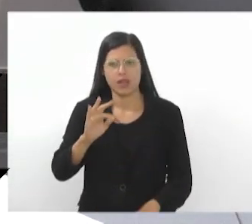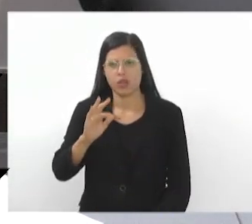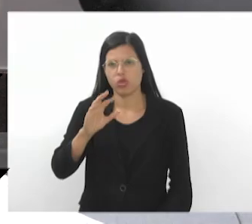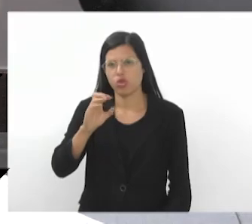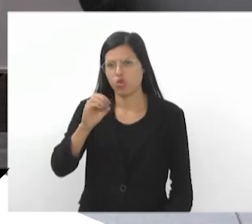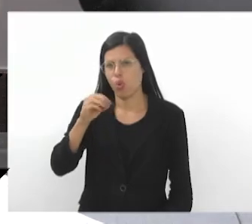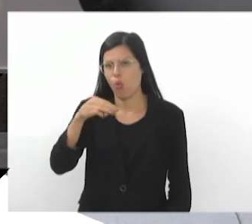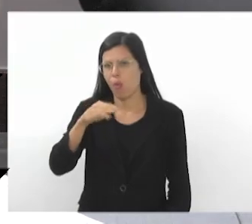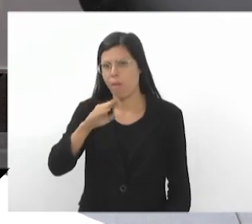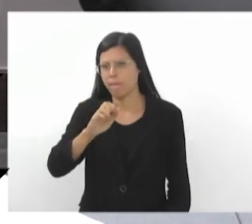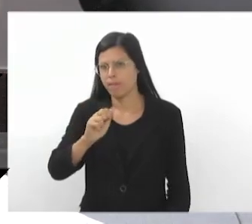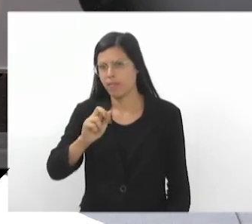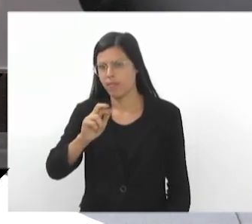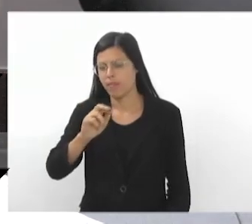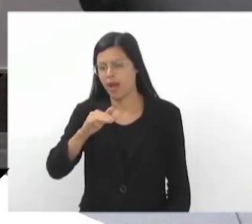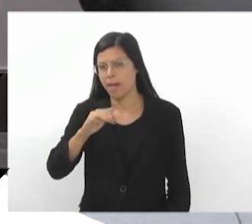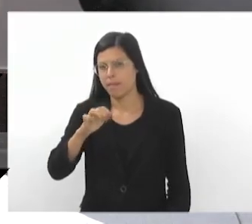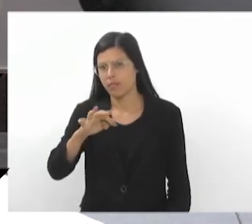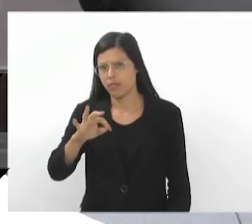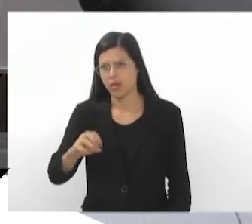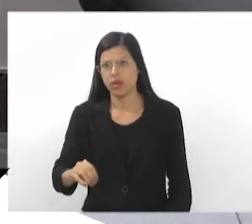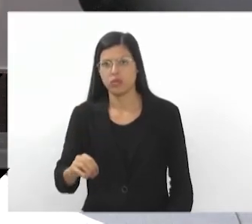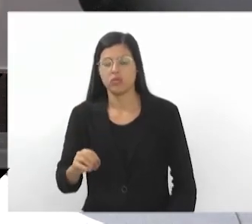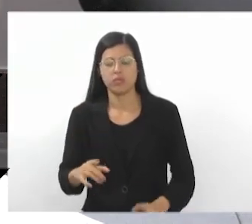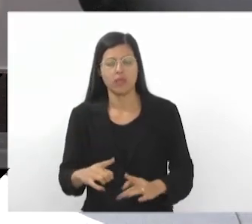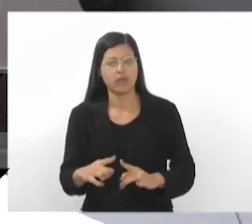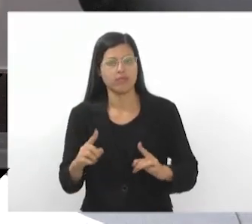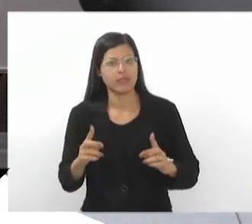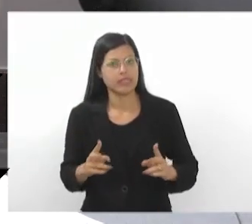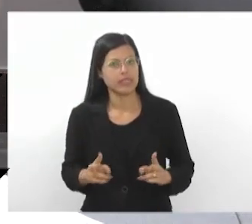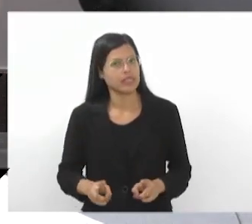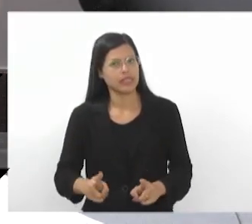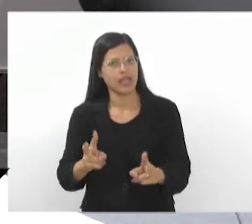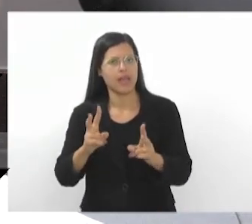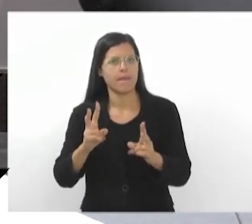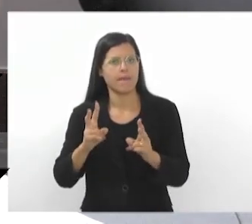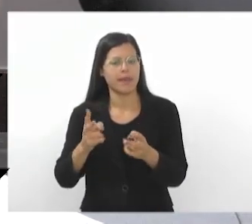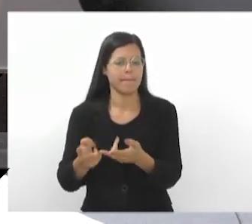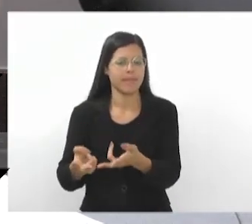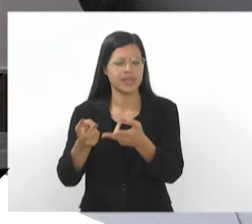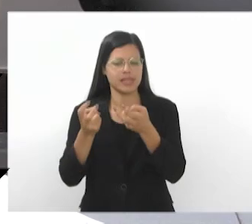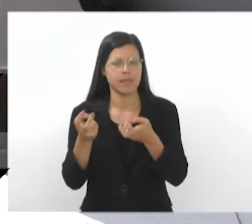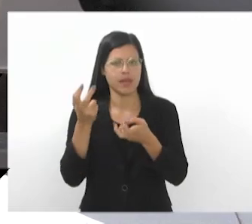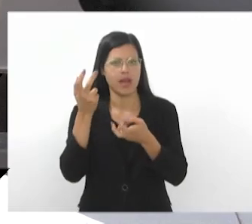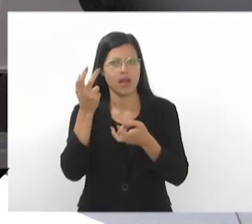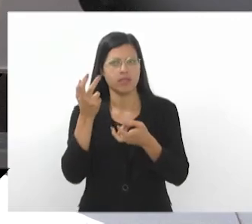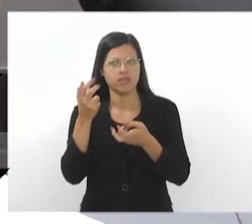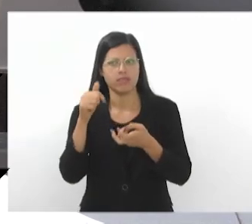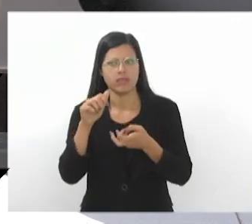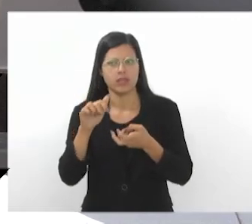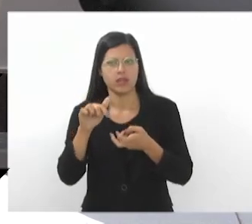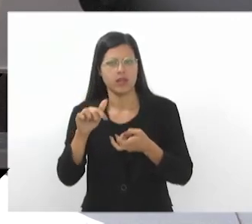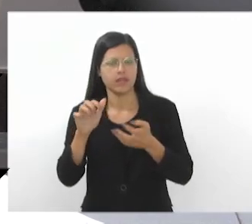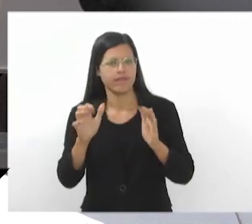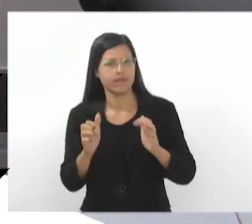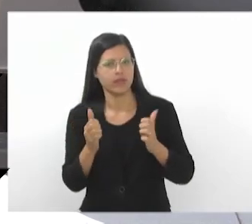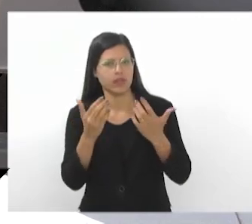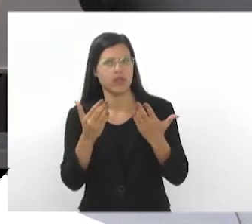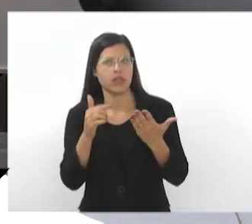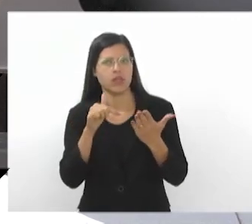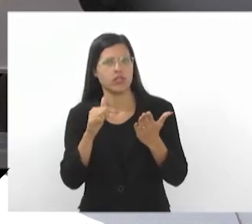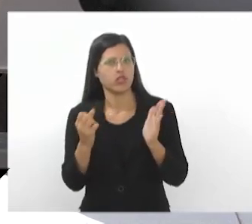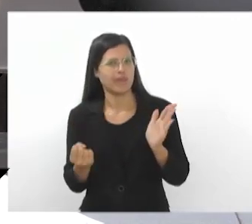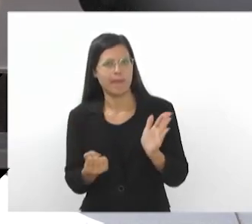que, sempre que se ouvir a cultura daquele evento, a gente considerar